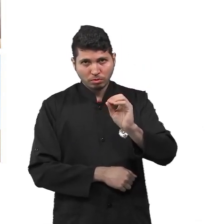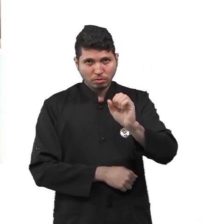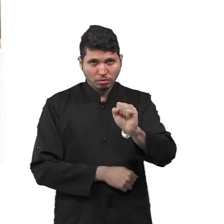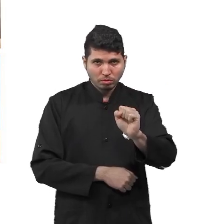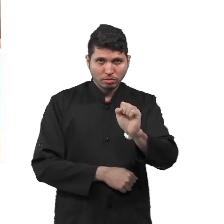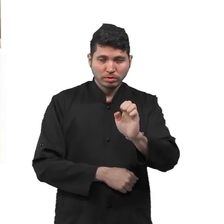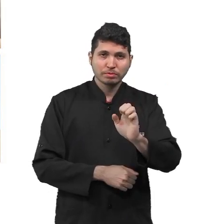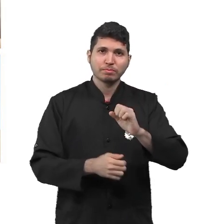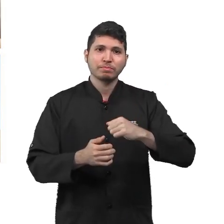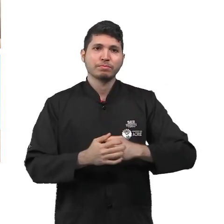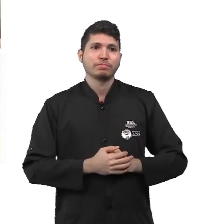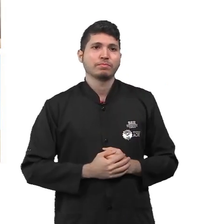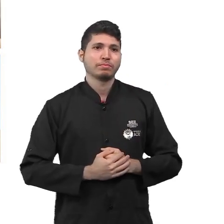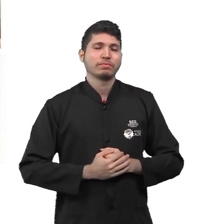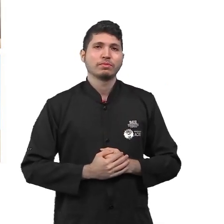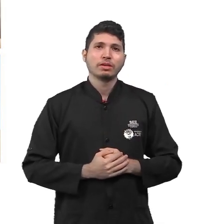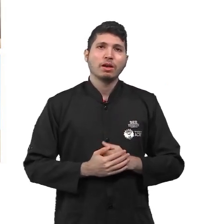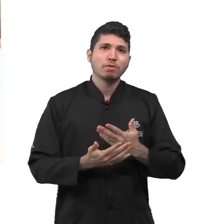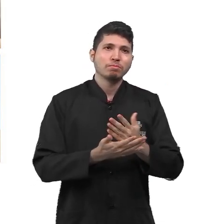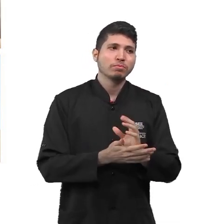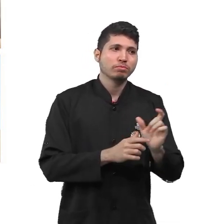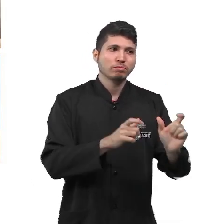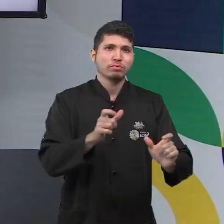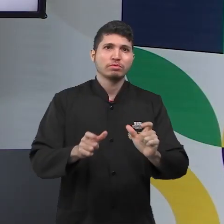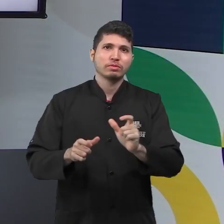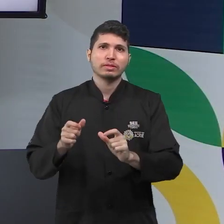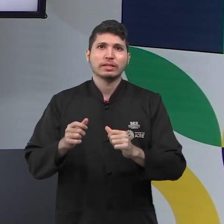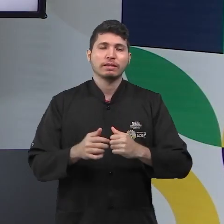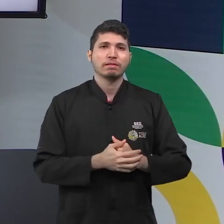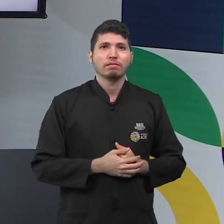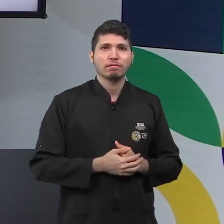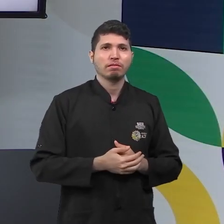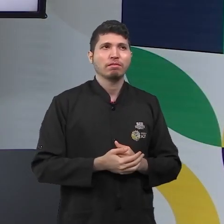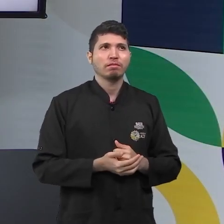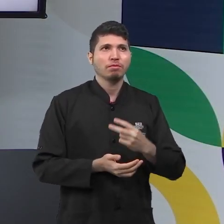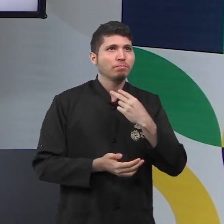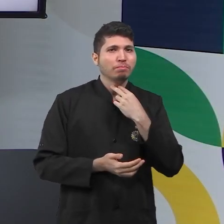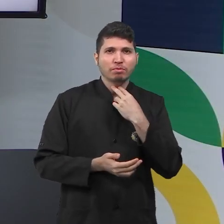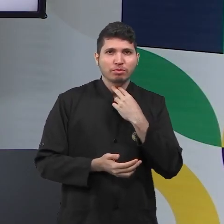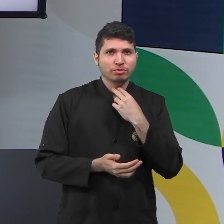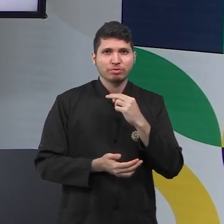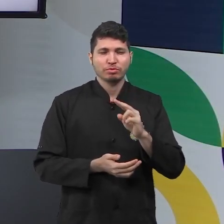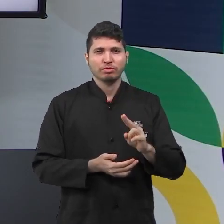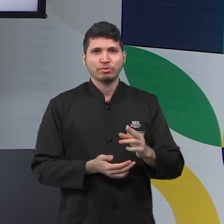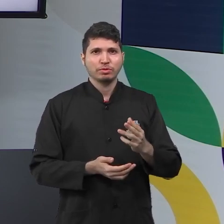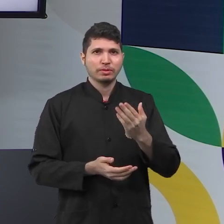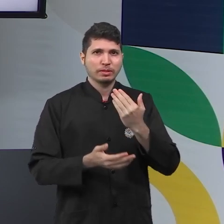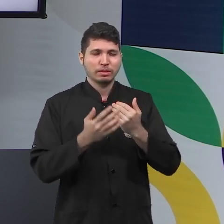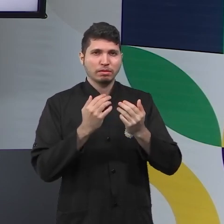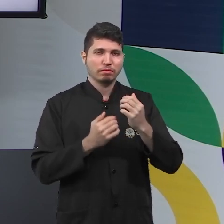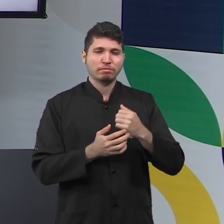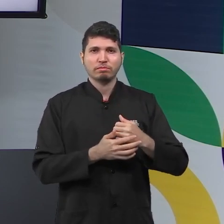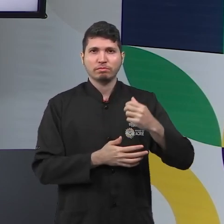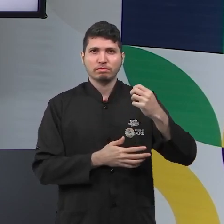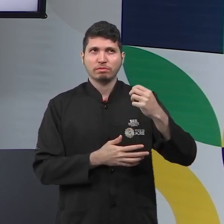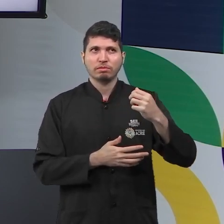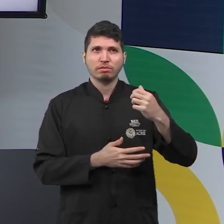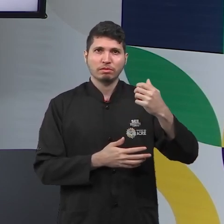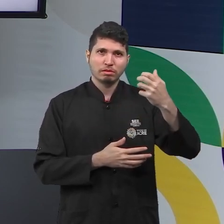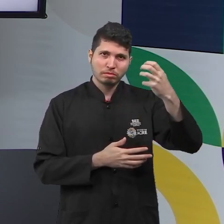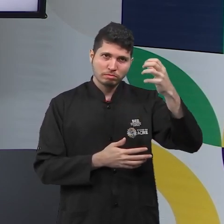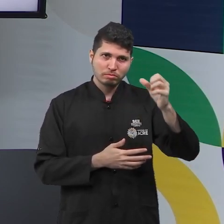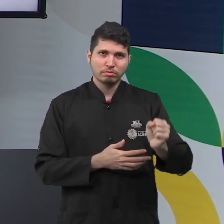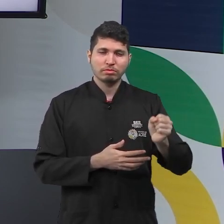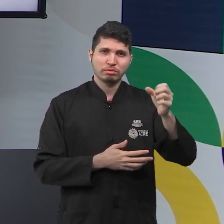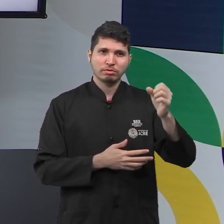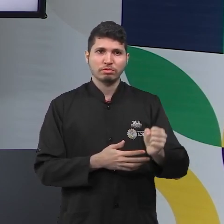lactose. Muitas pessoas, elas têm o quê? Elas possuem uma intolerância à lactose, inclusive eu, gente, que é muito triste,